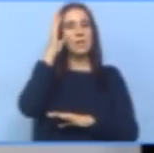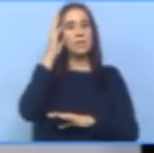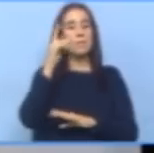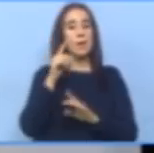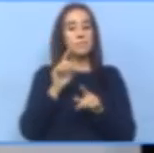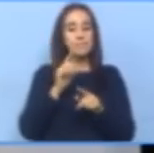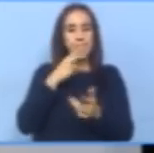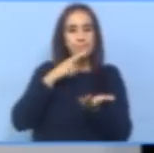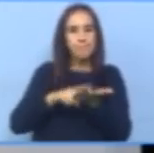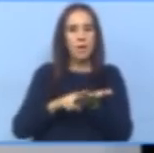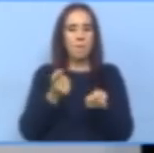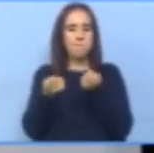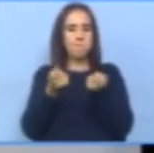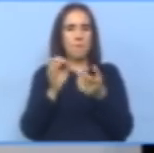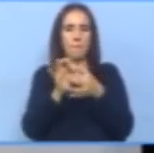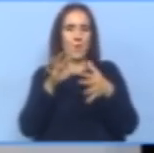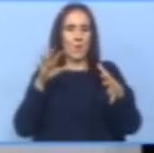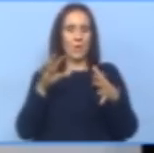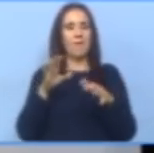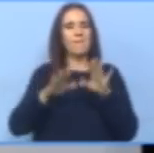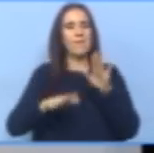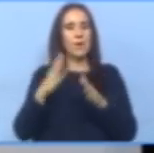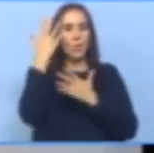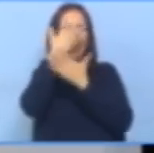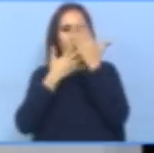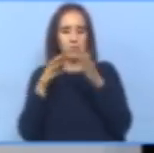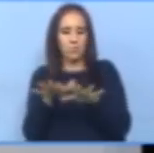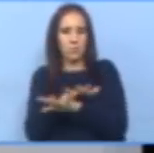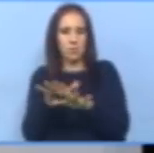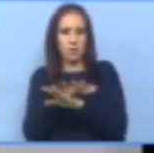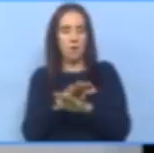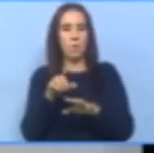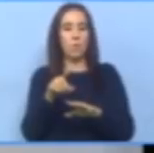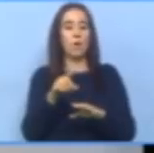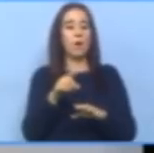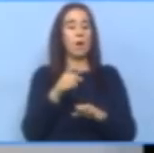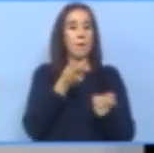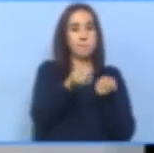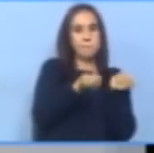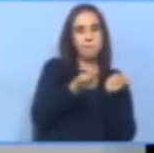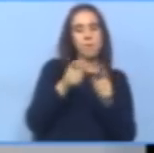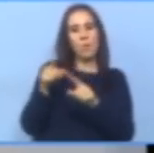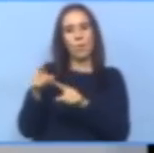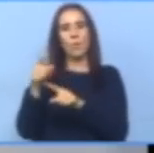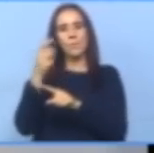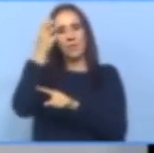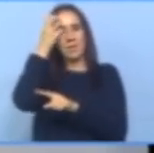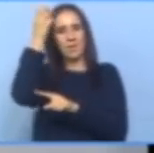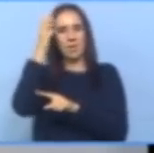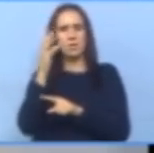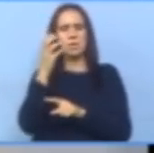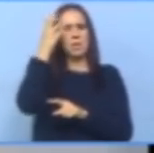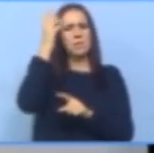monarquia. O problema é que às vezes confundimos monarquia com realeza. A realeza pode-se traduzir de